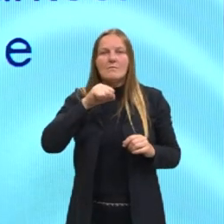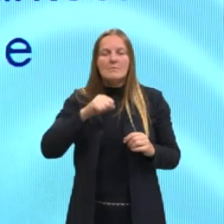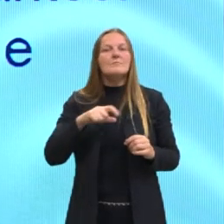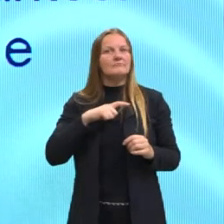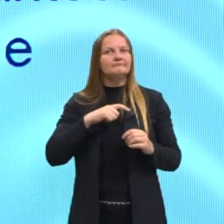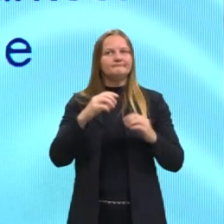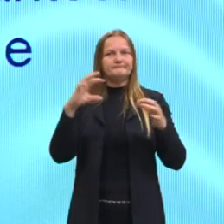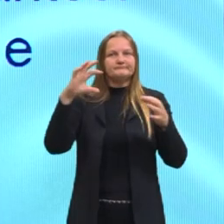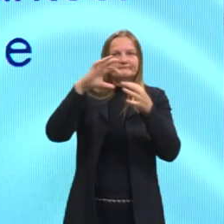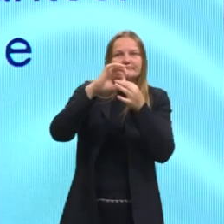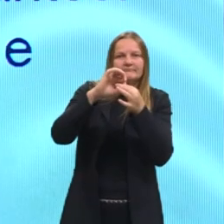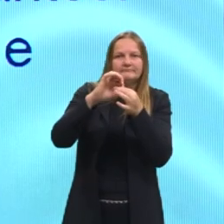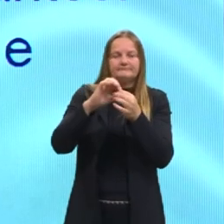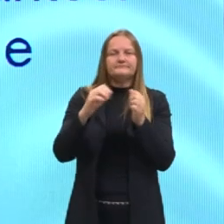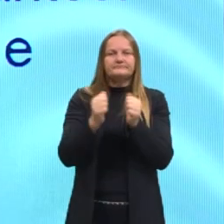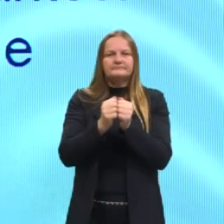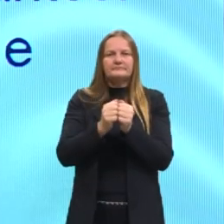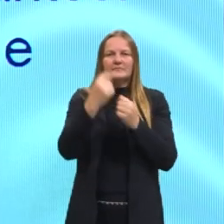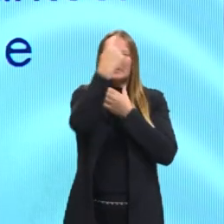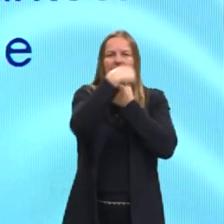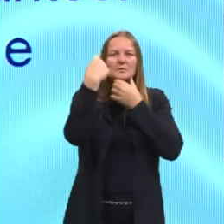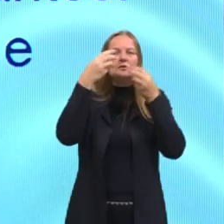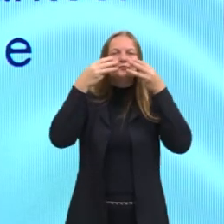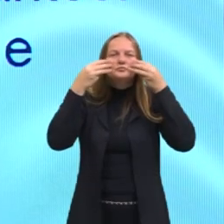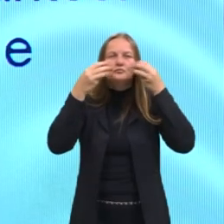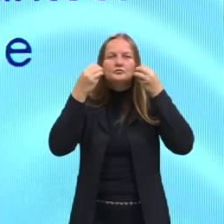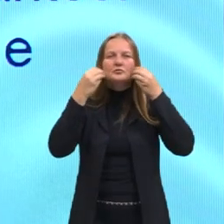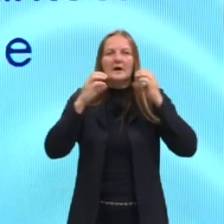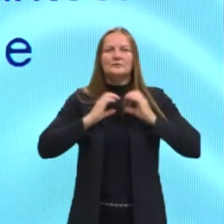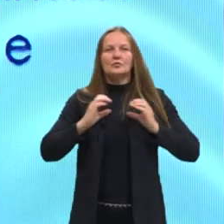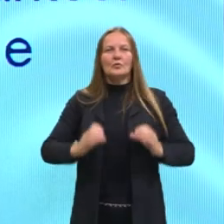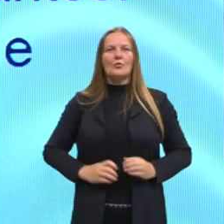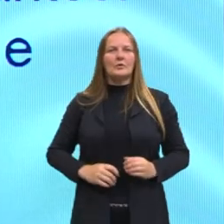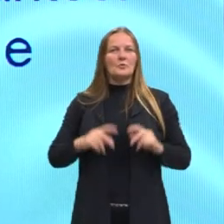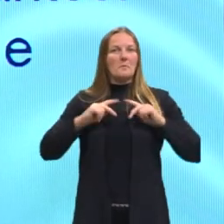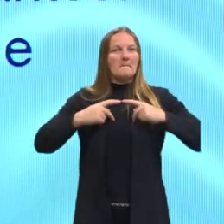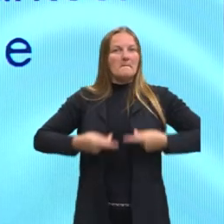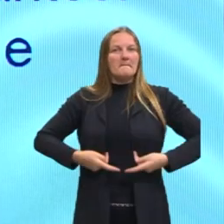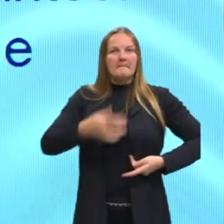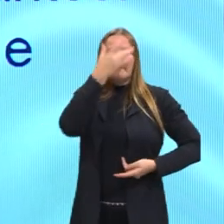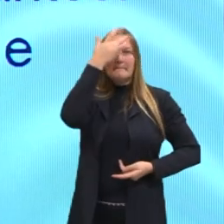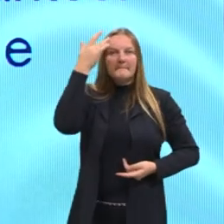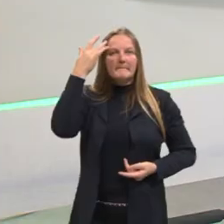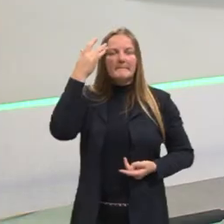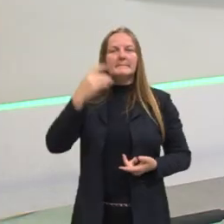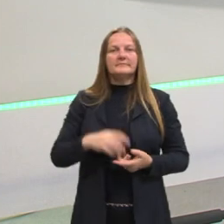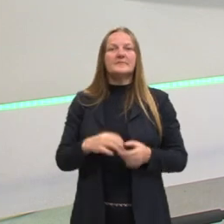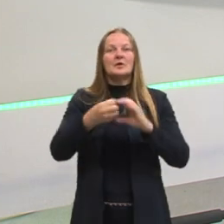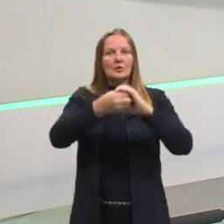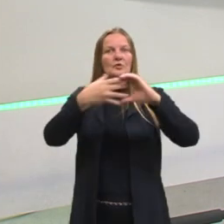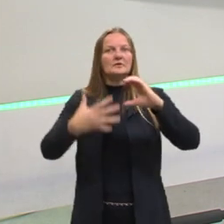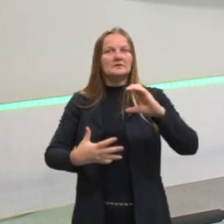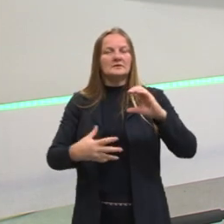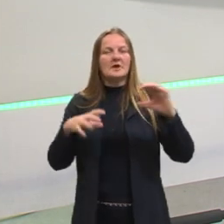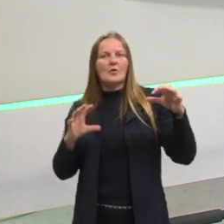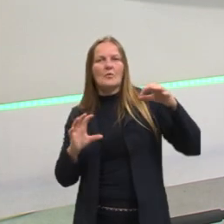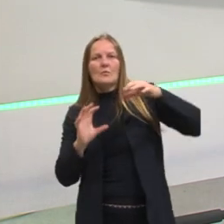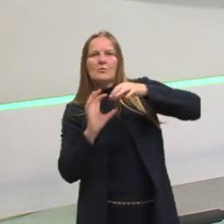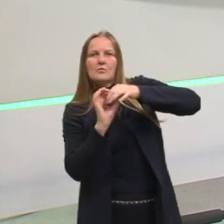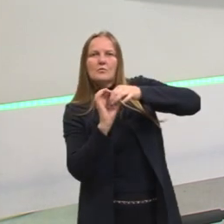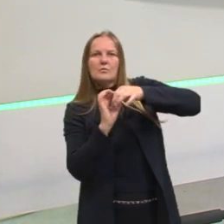já viu em outras Essa é a cabeça de um gato o corpo de um ser humano é que é uma característica de reunir